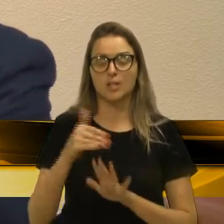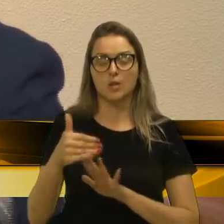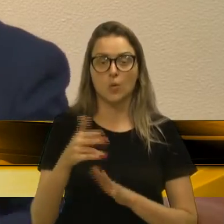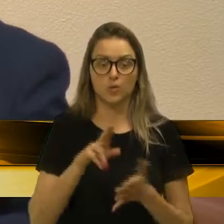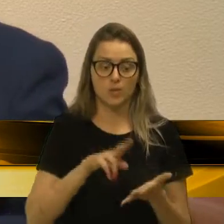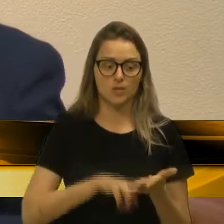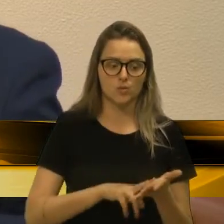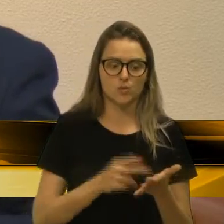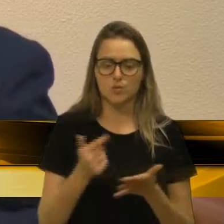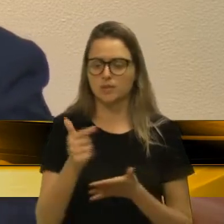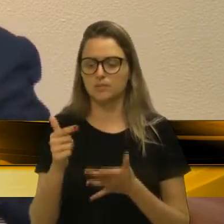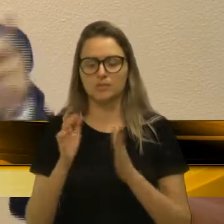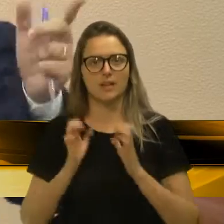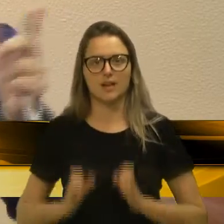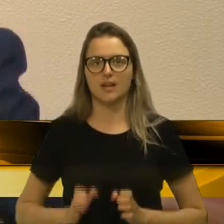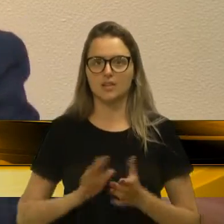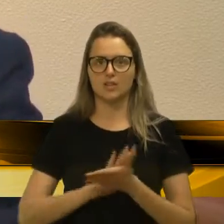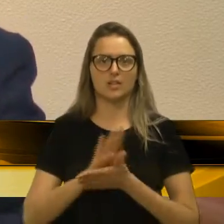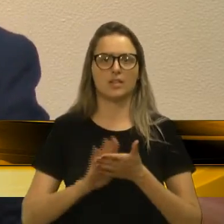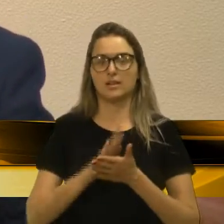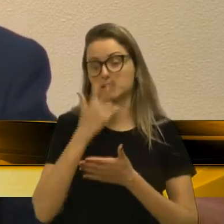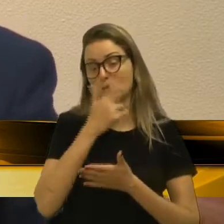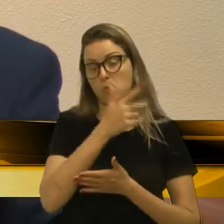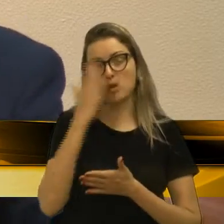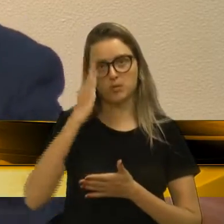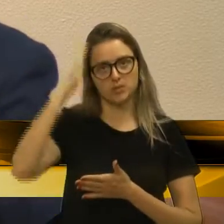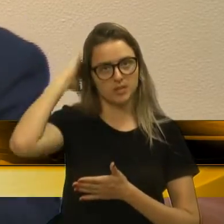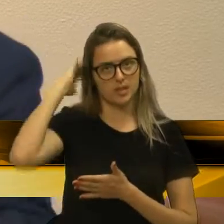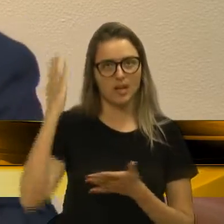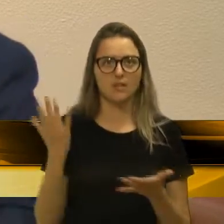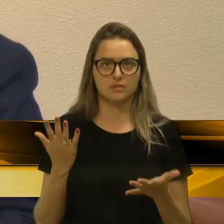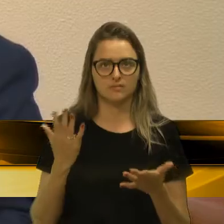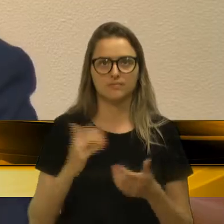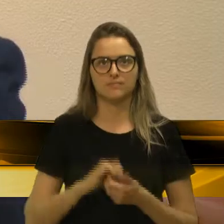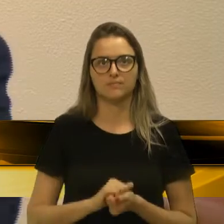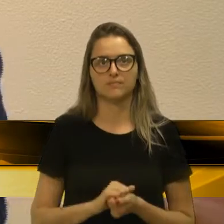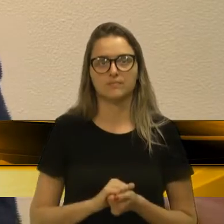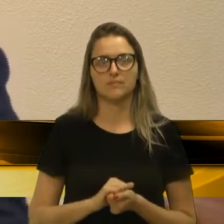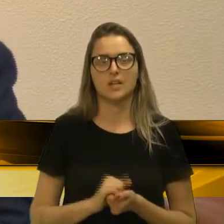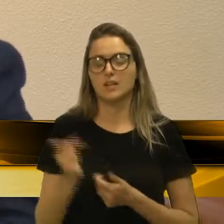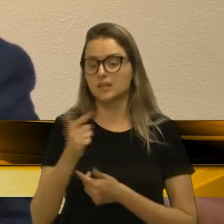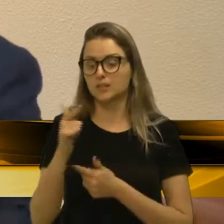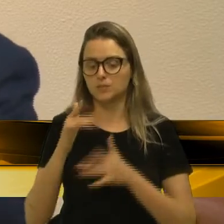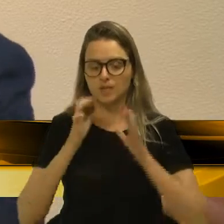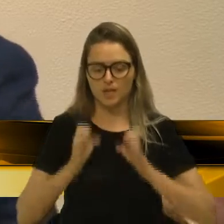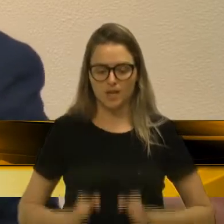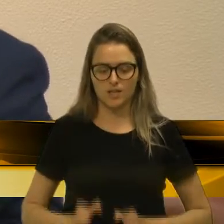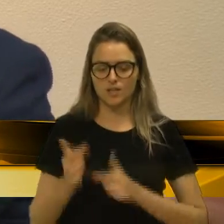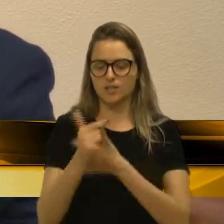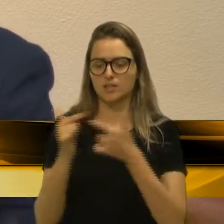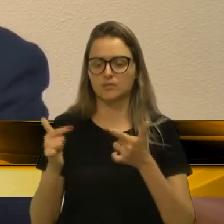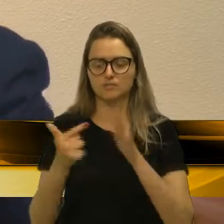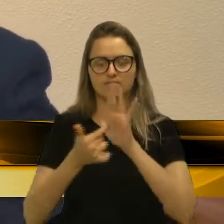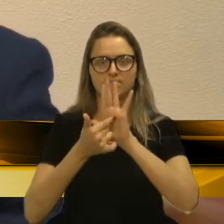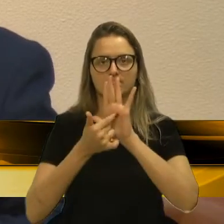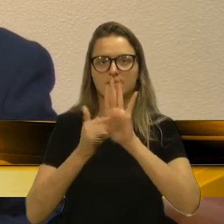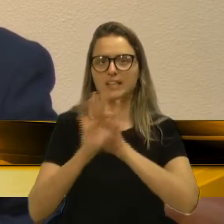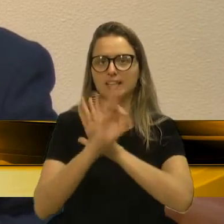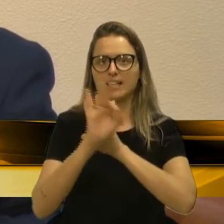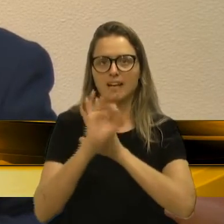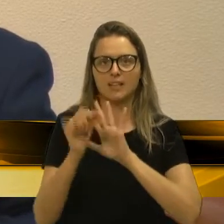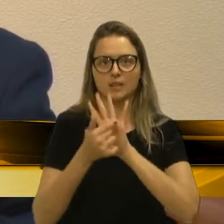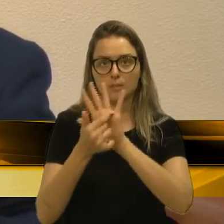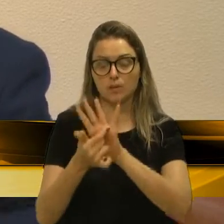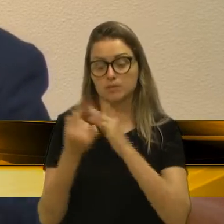não tem ética nenhuma, vide esse prefeito, não tem ética, não tem transparência, não tem moralidade, mas falava disso na